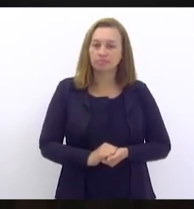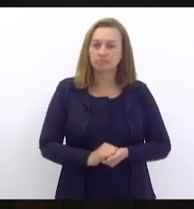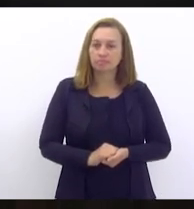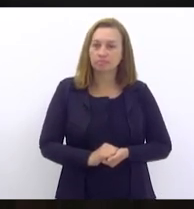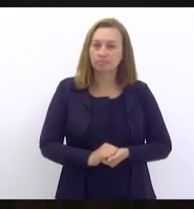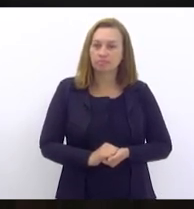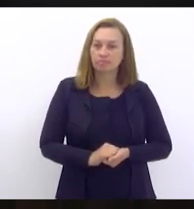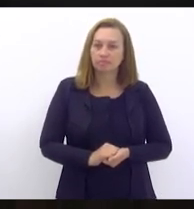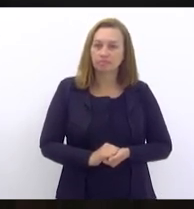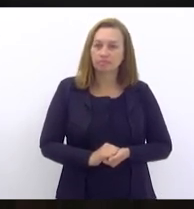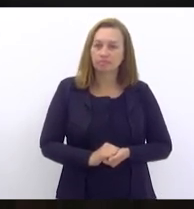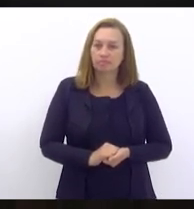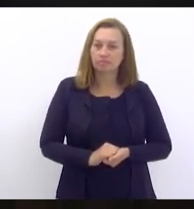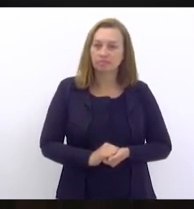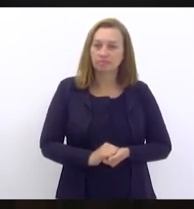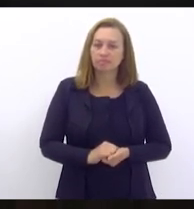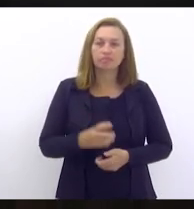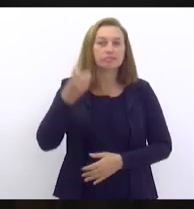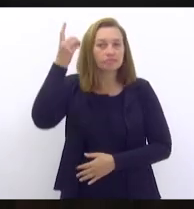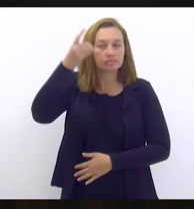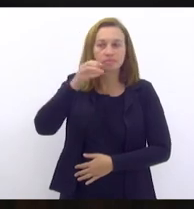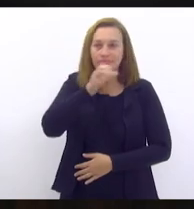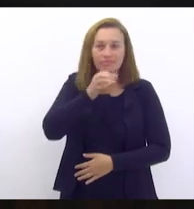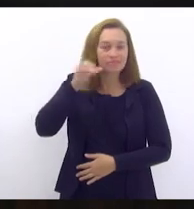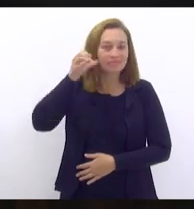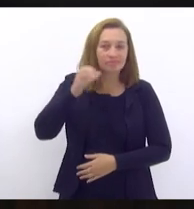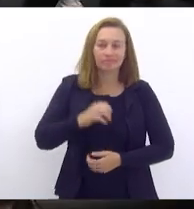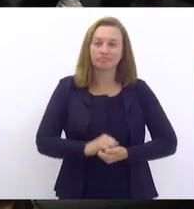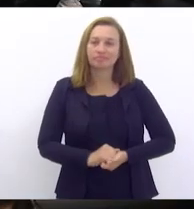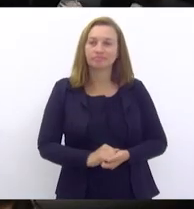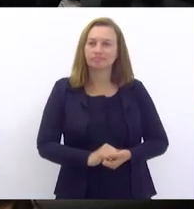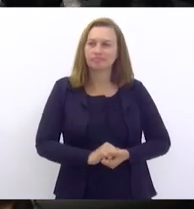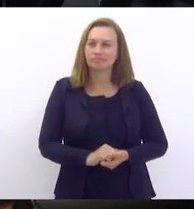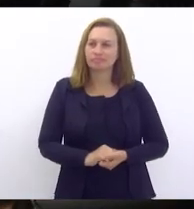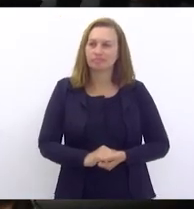diretora. Deputada Célia Jordão.